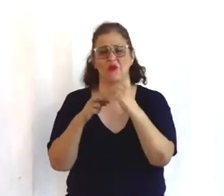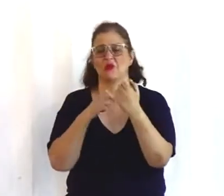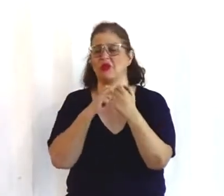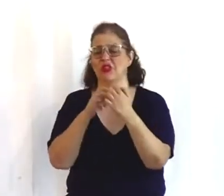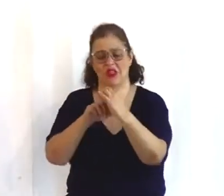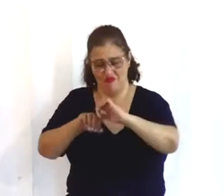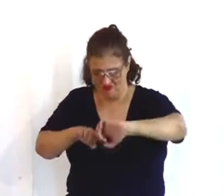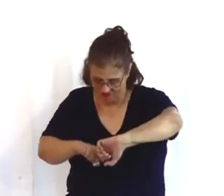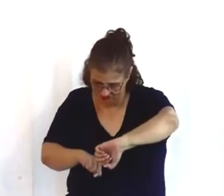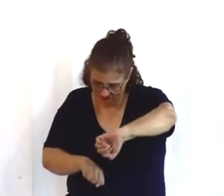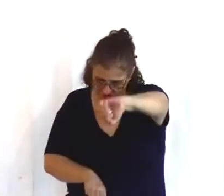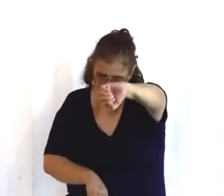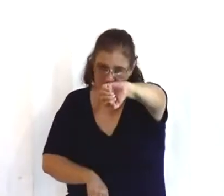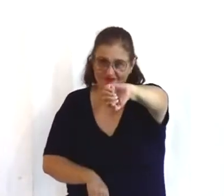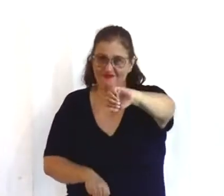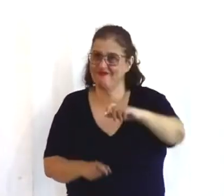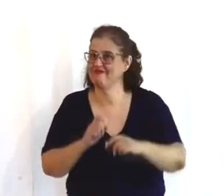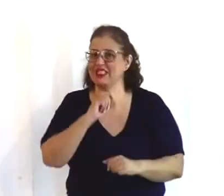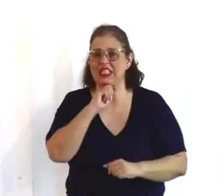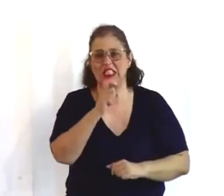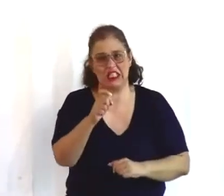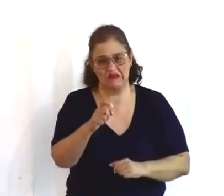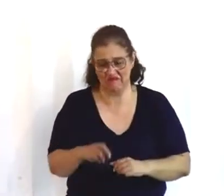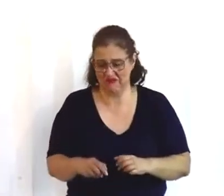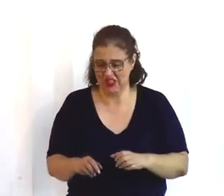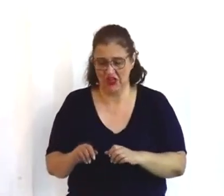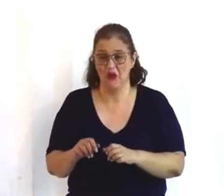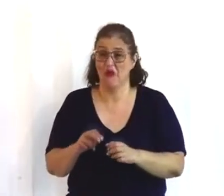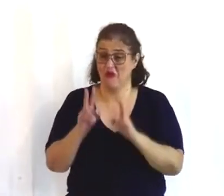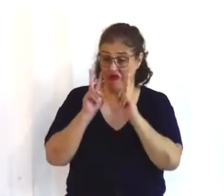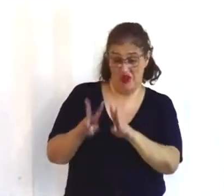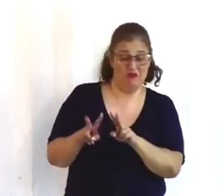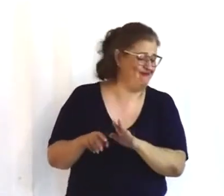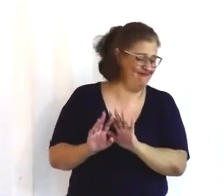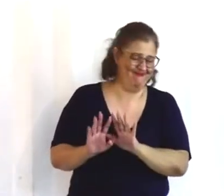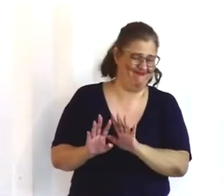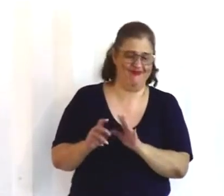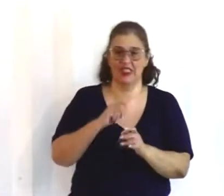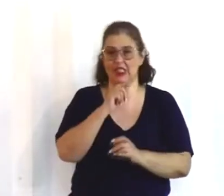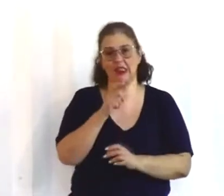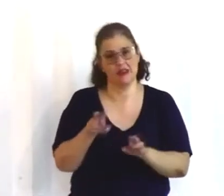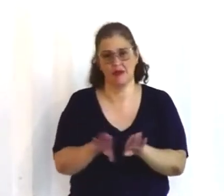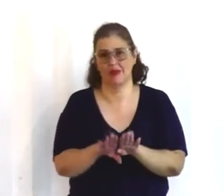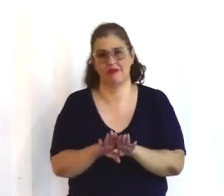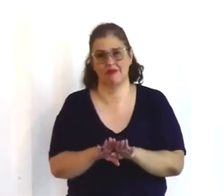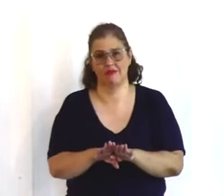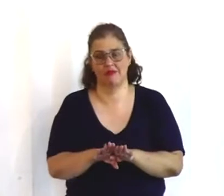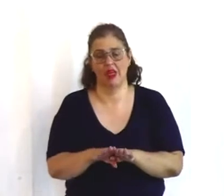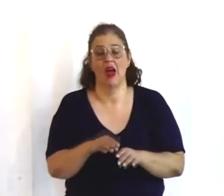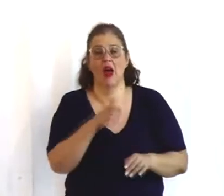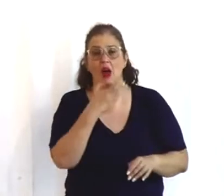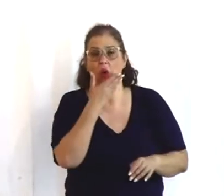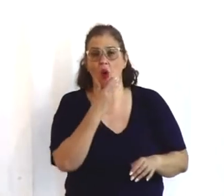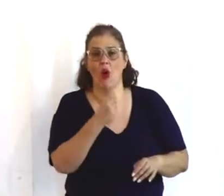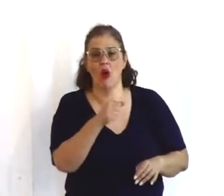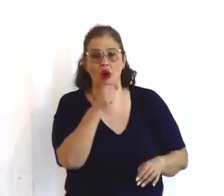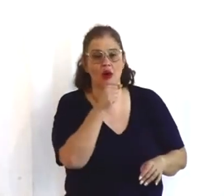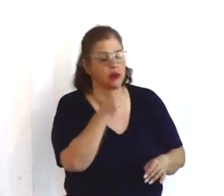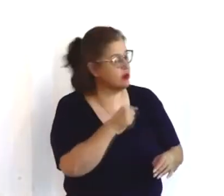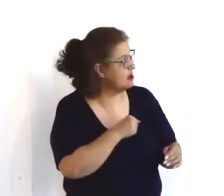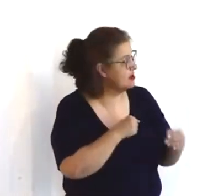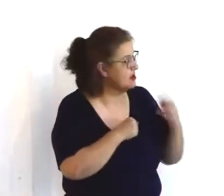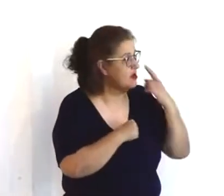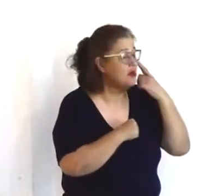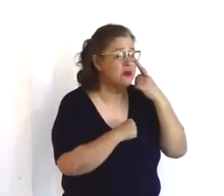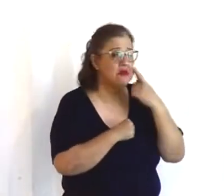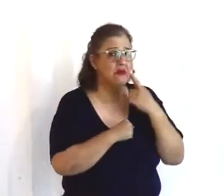vez: todavia um dos anciãos me disse: não chores, eis que o leão da tribo de Judá, a